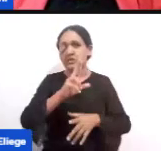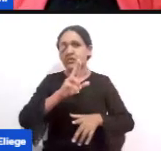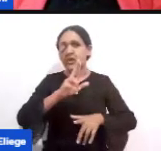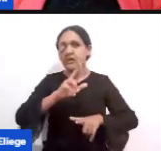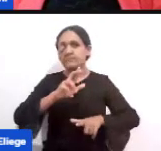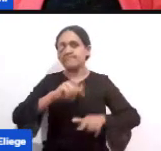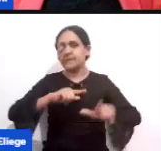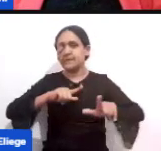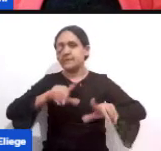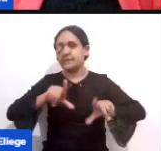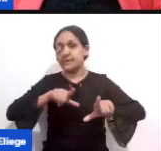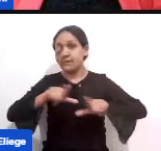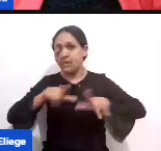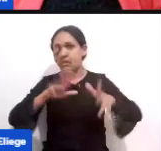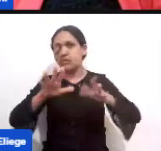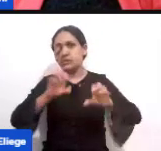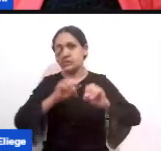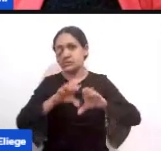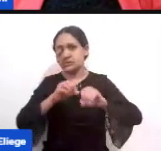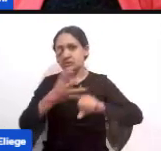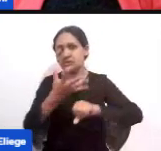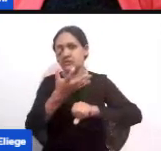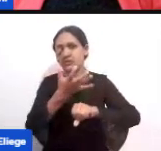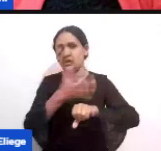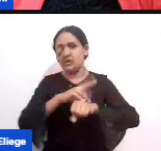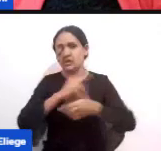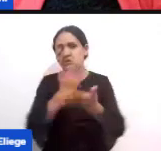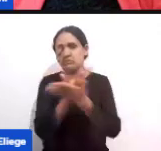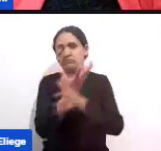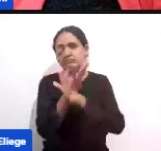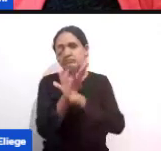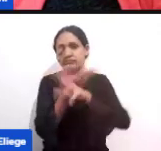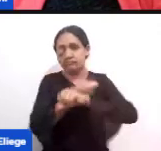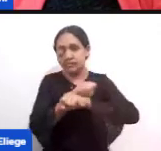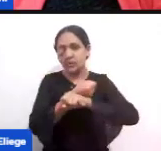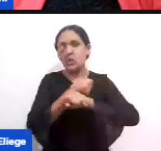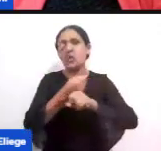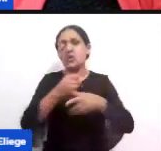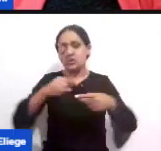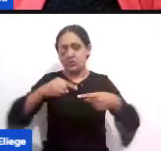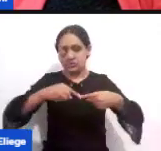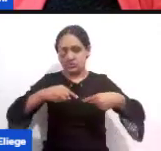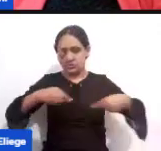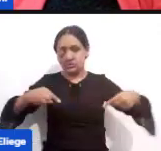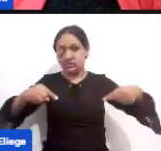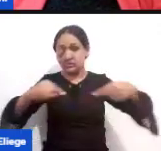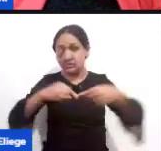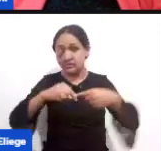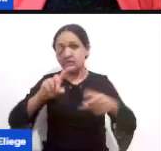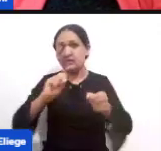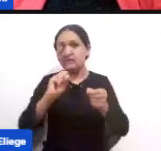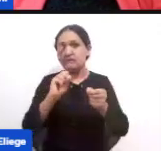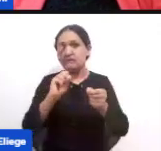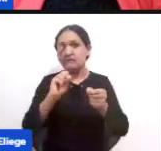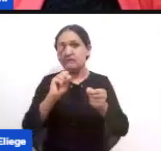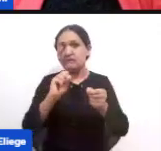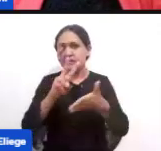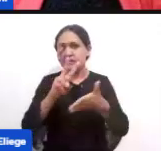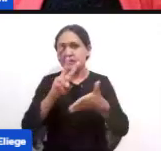interdisciplinaridade. E com esse tabuleiro, nós vamos trabalhar leituras de diversas